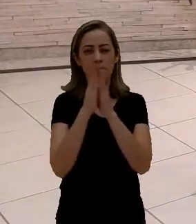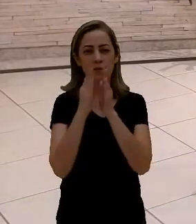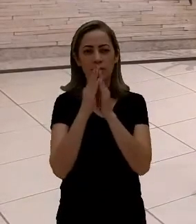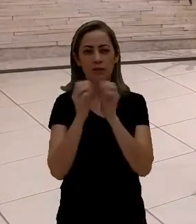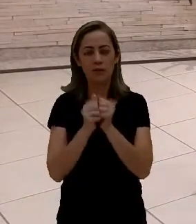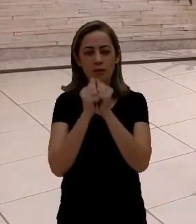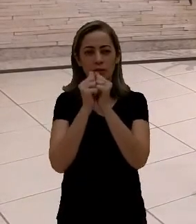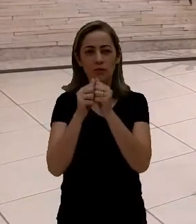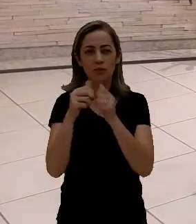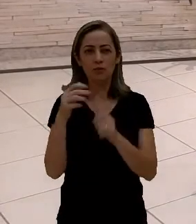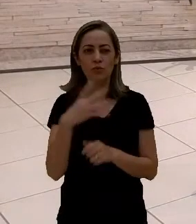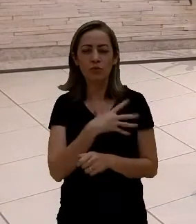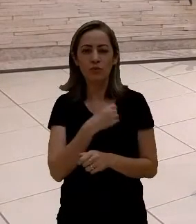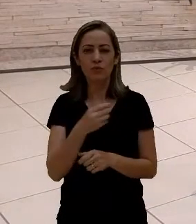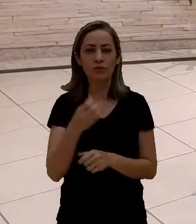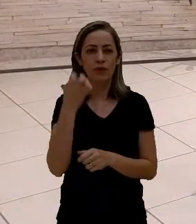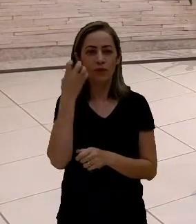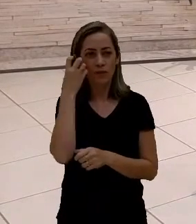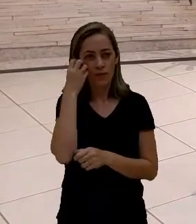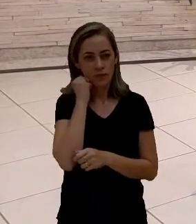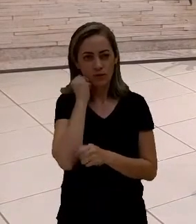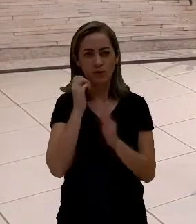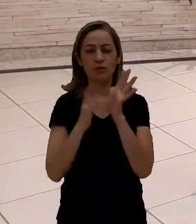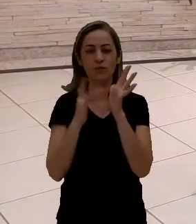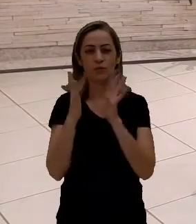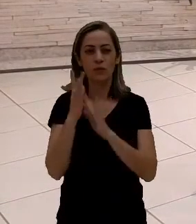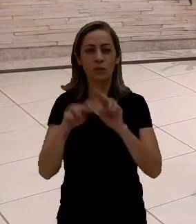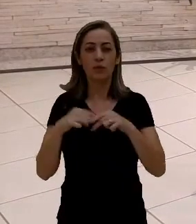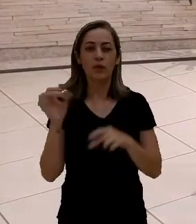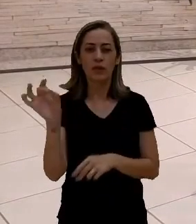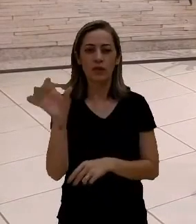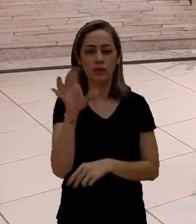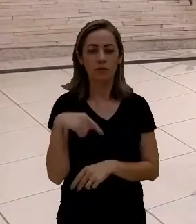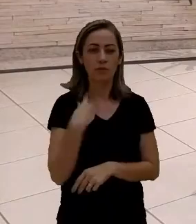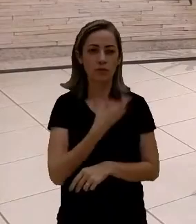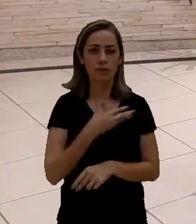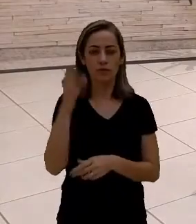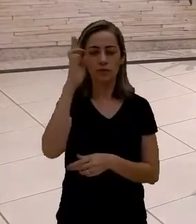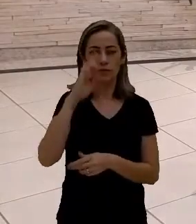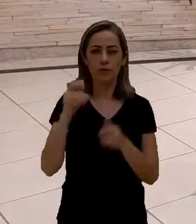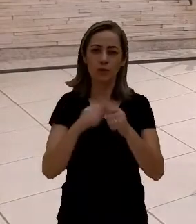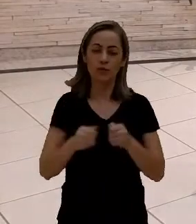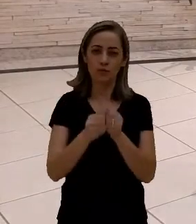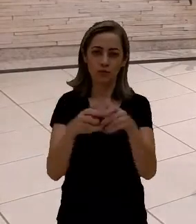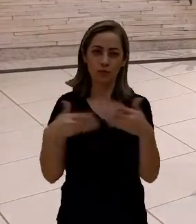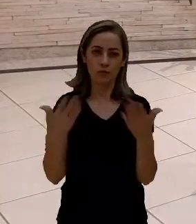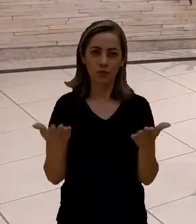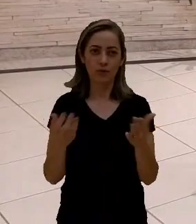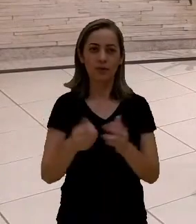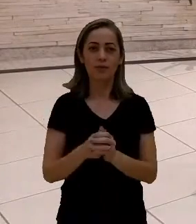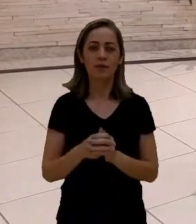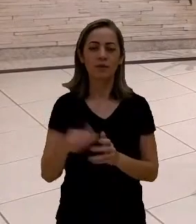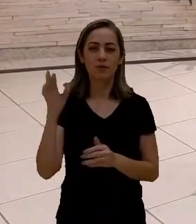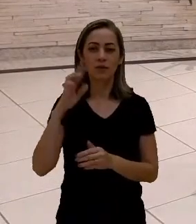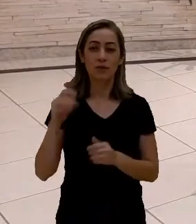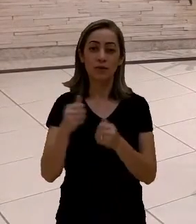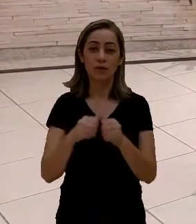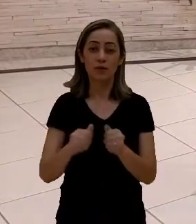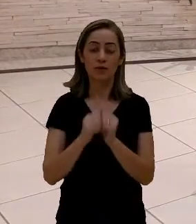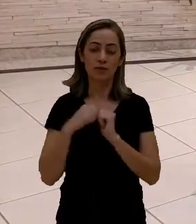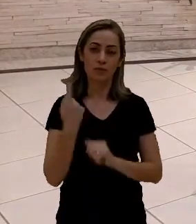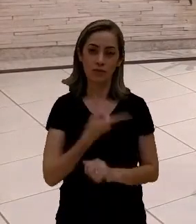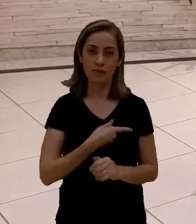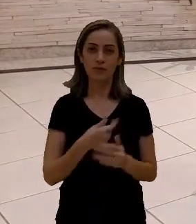ao seu filho adotivo Jesus por cada um de nós o senhor esteja convosco ele está no meio de